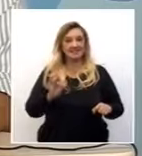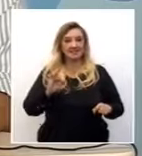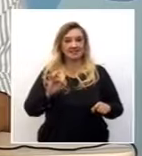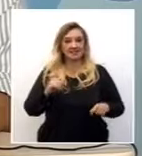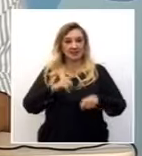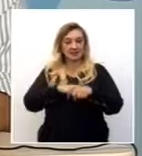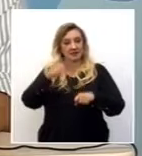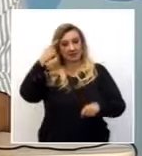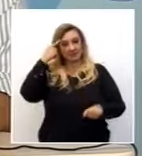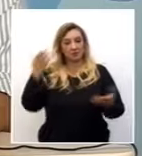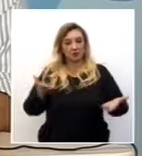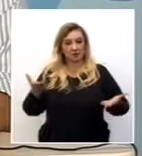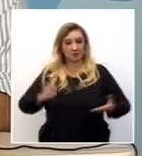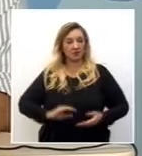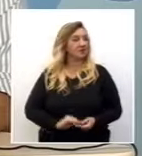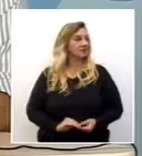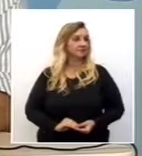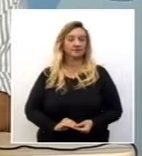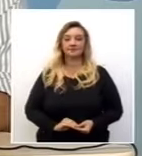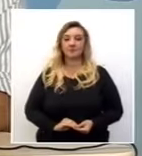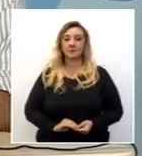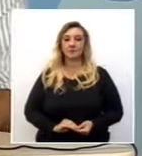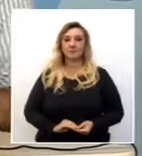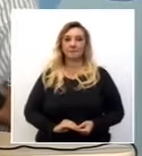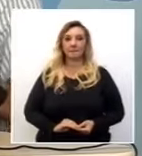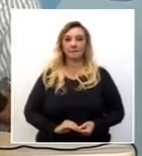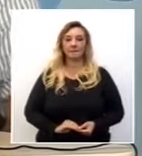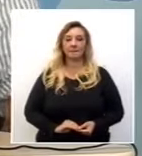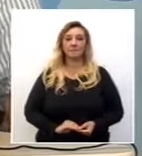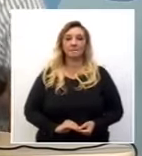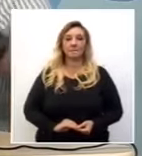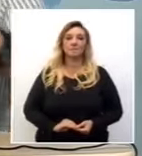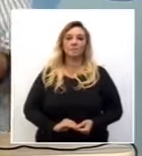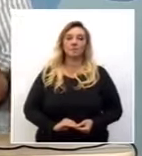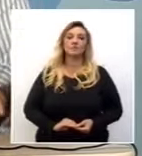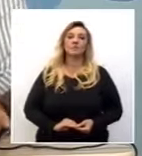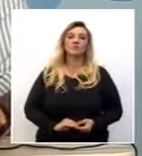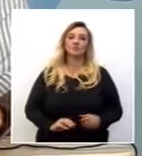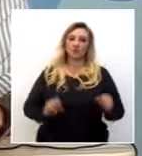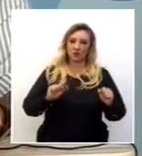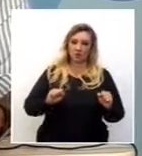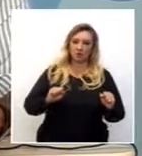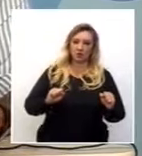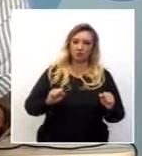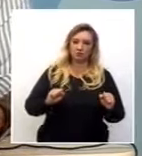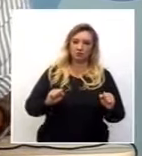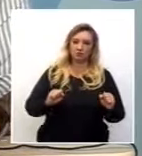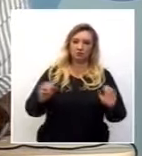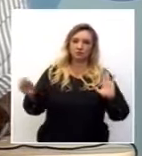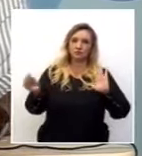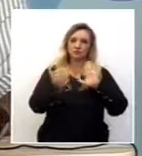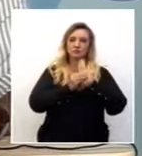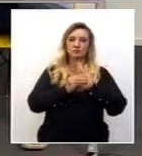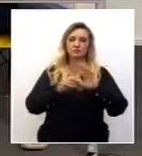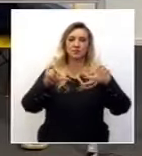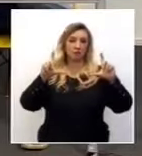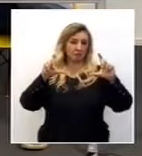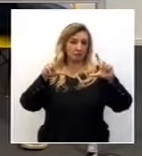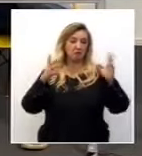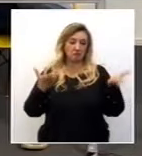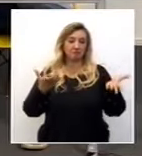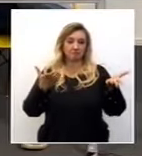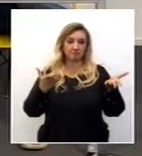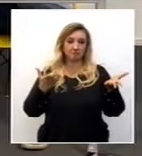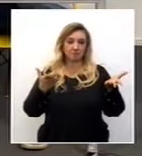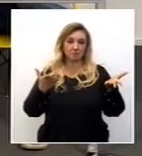esse momento. Sim. Né? Então, olha, pode me postar uma fotografia? Sim, né?